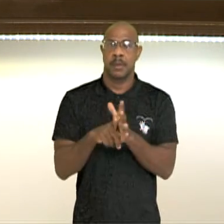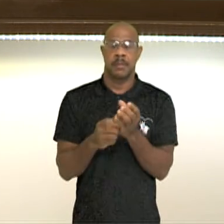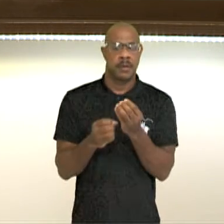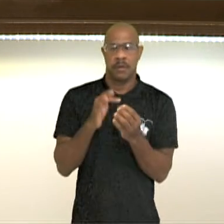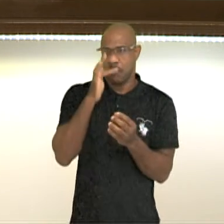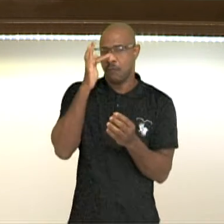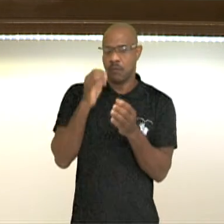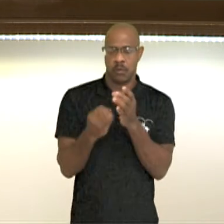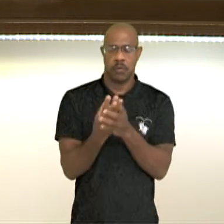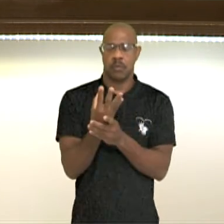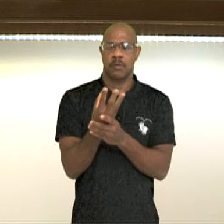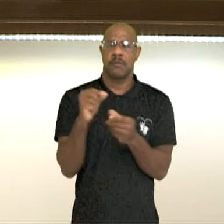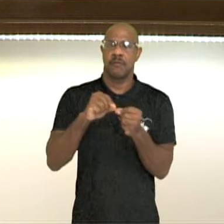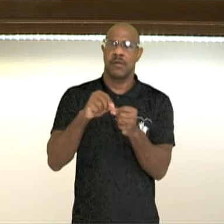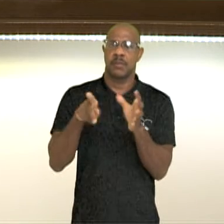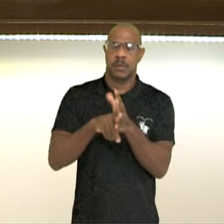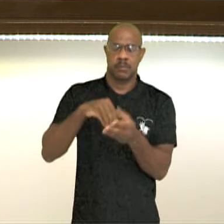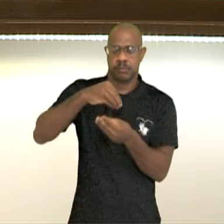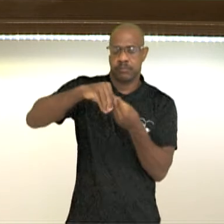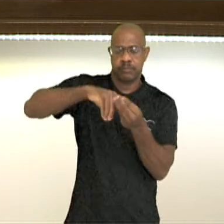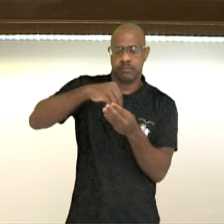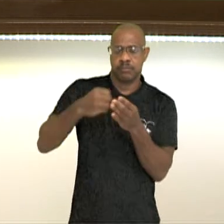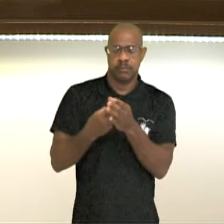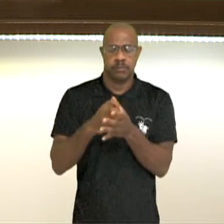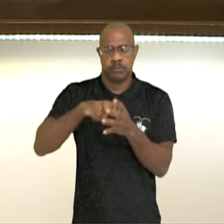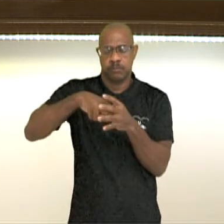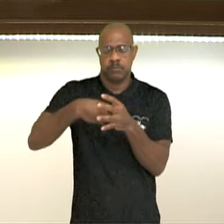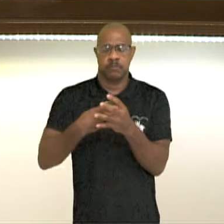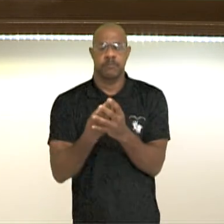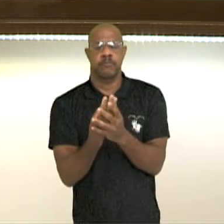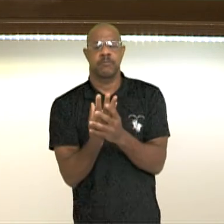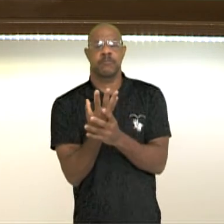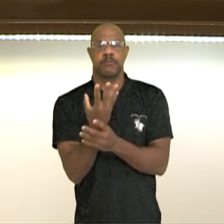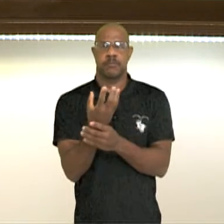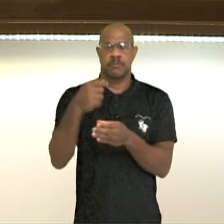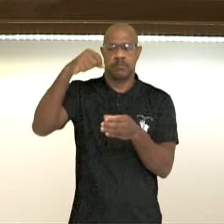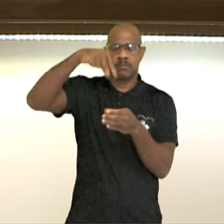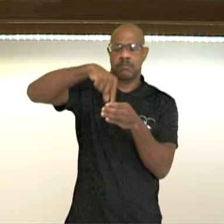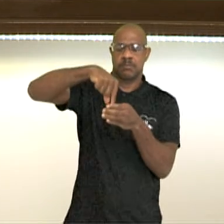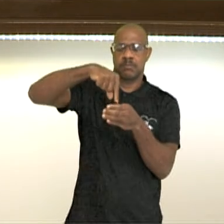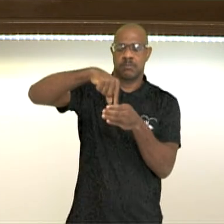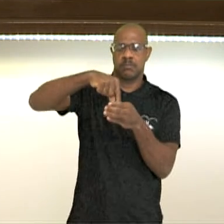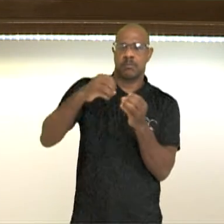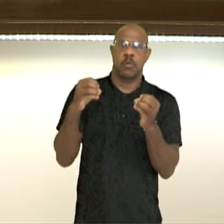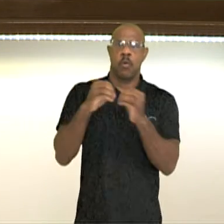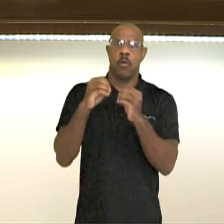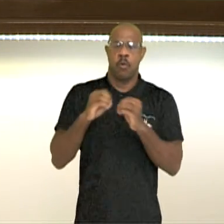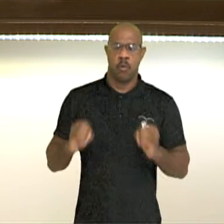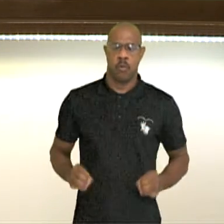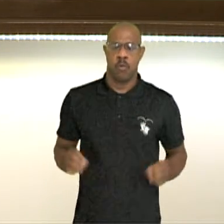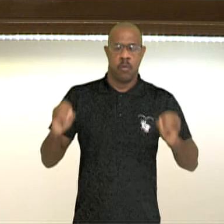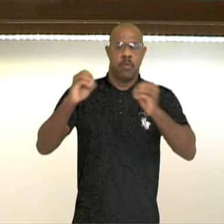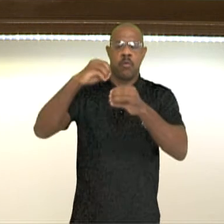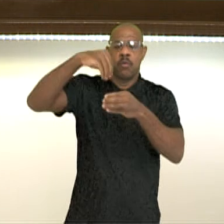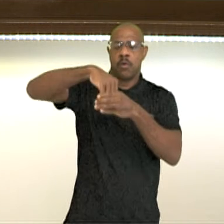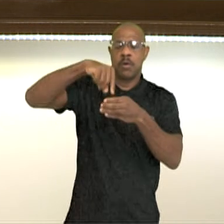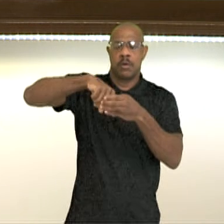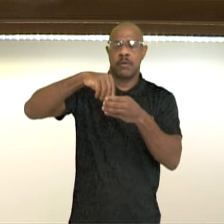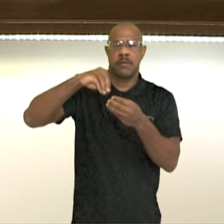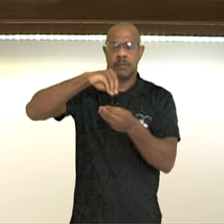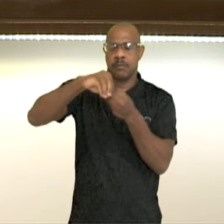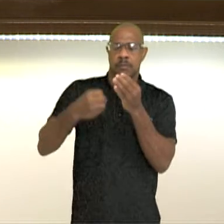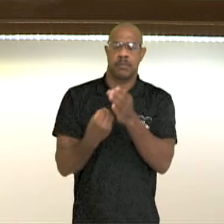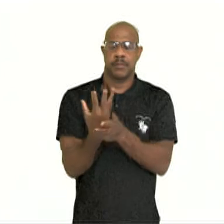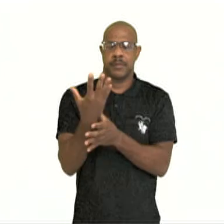flor, né, realiza, a partir ali dos grãos de pólen, caem dentro do ovário e faz a fecundação,